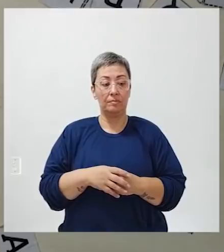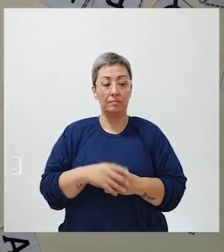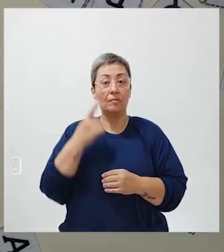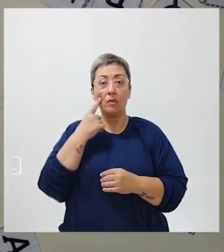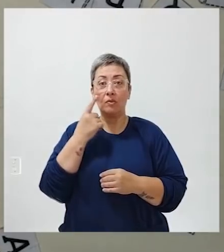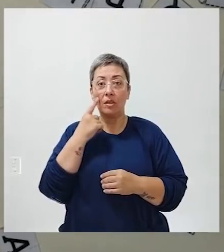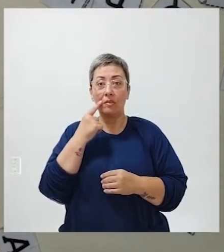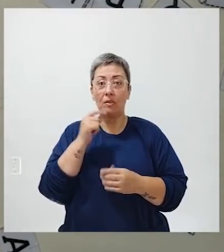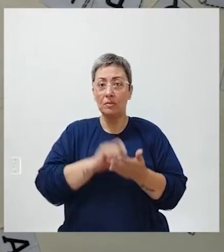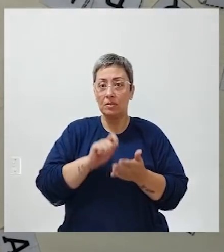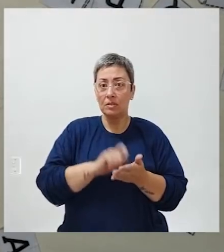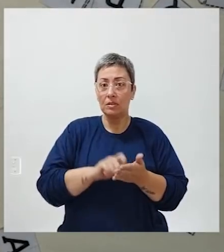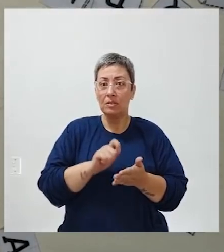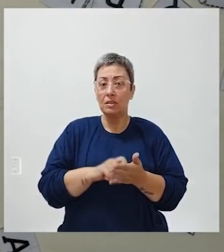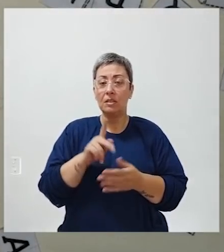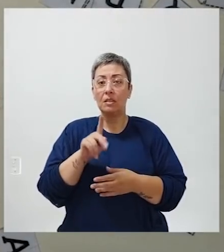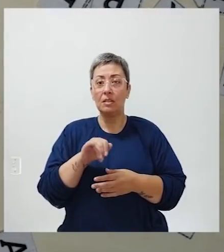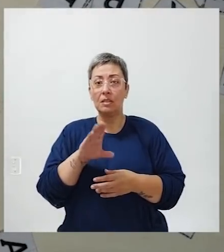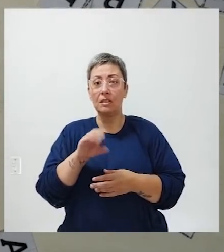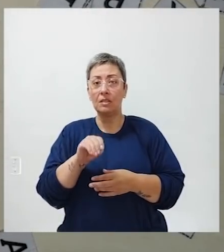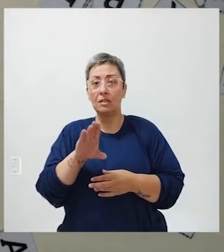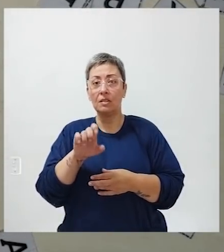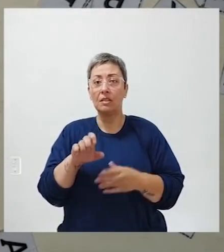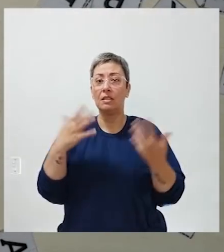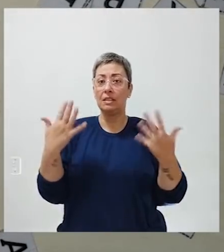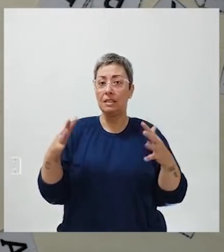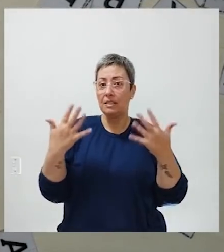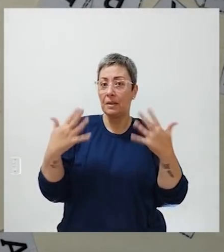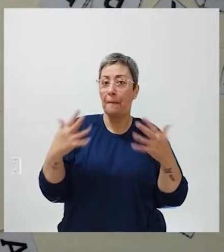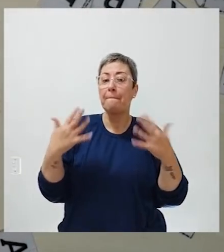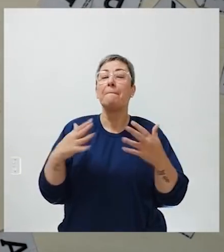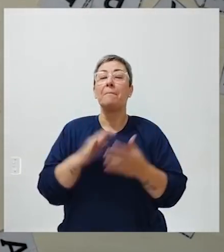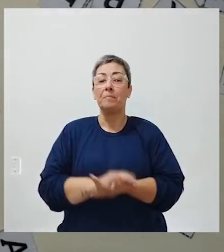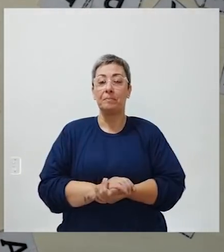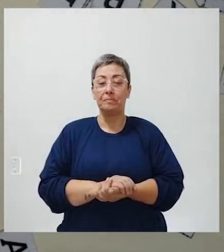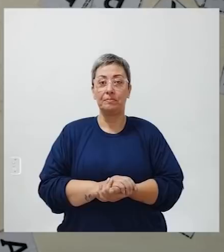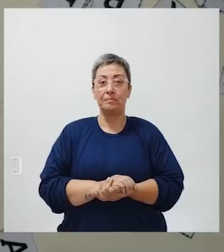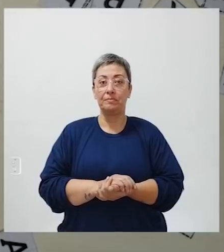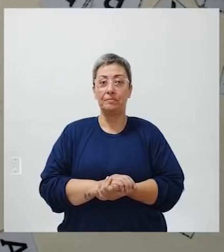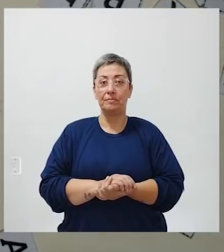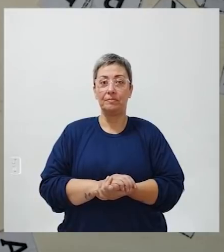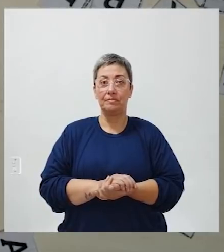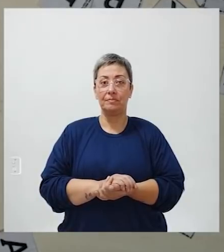Deixa eu ver quem você escreveu. Picolé, muito bem.